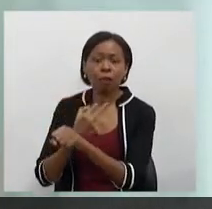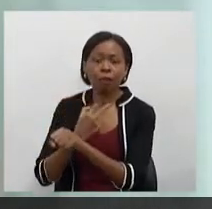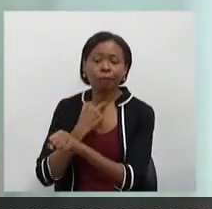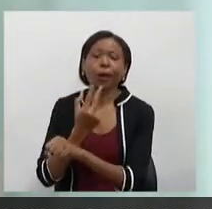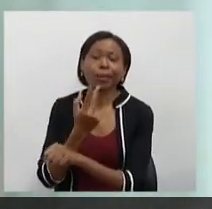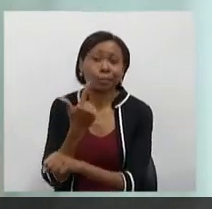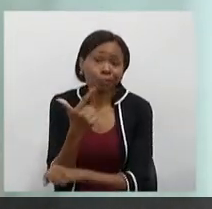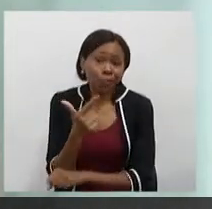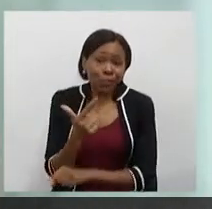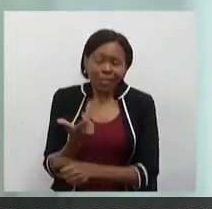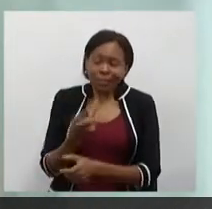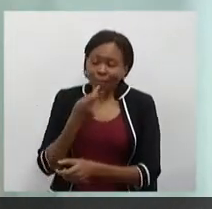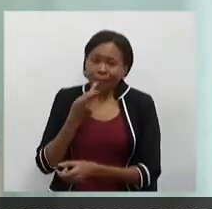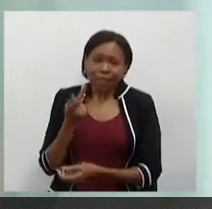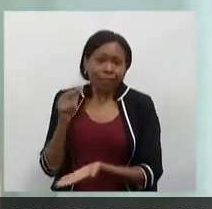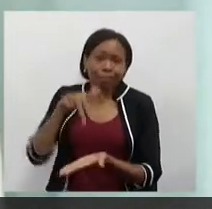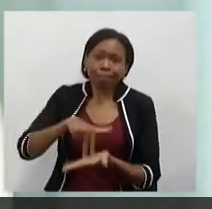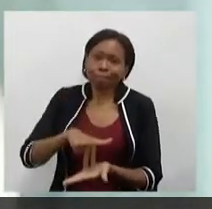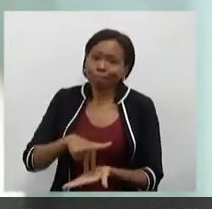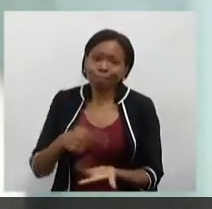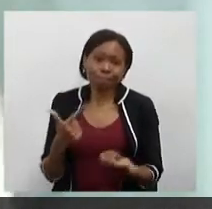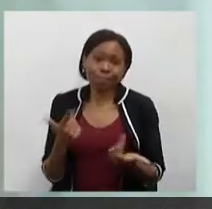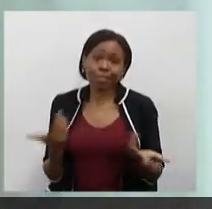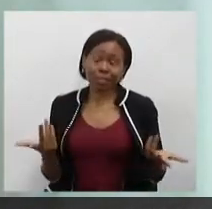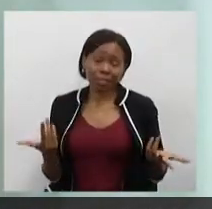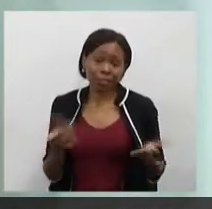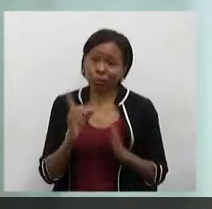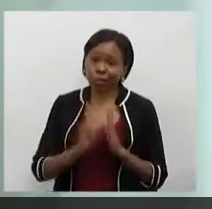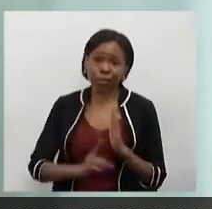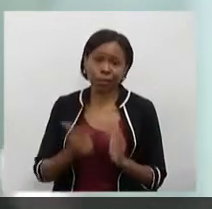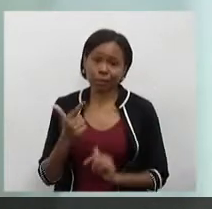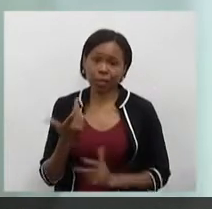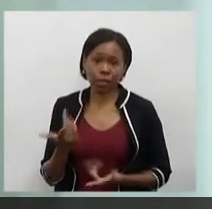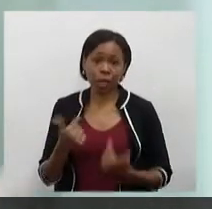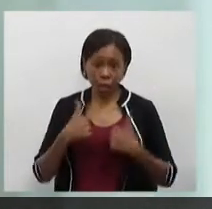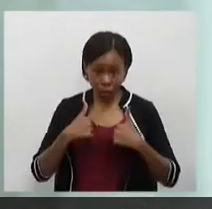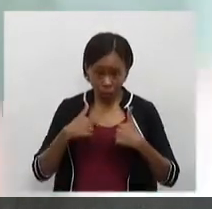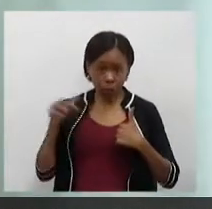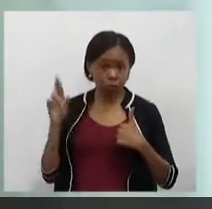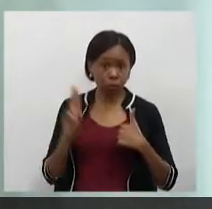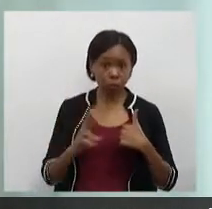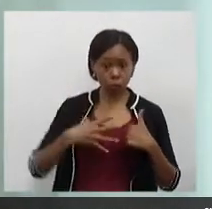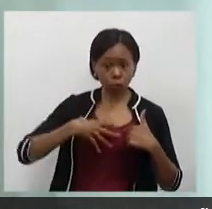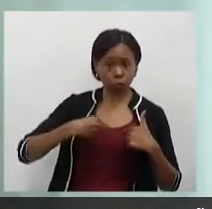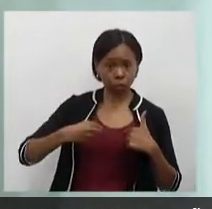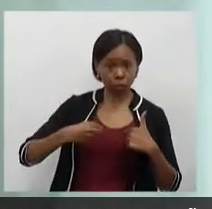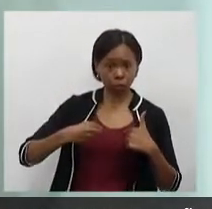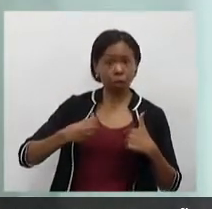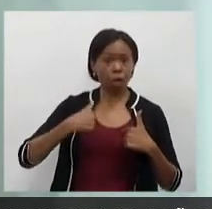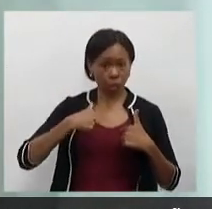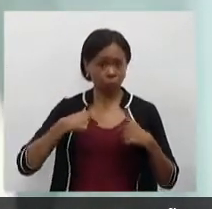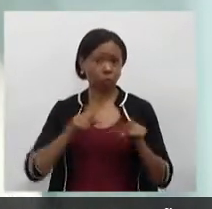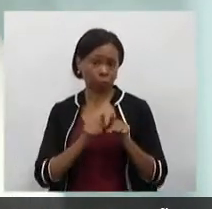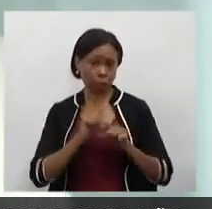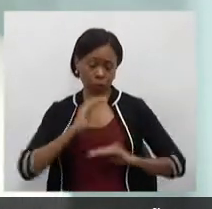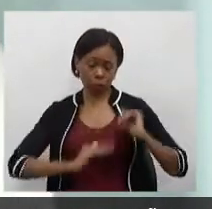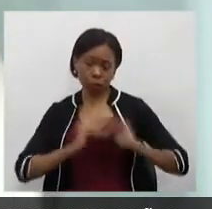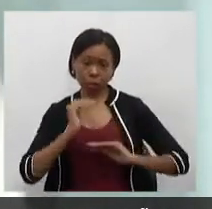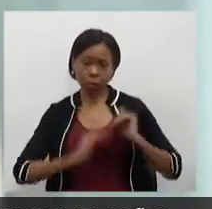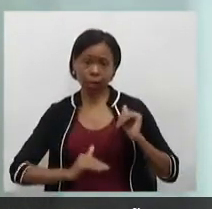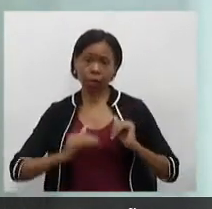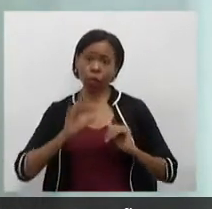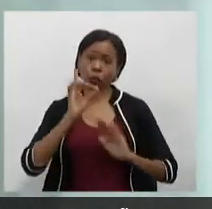Como eu estou representando um filho, mas não é só um filho. Sou profissional do direito e da saúde. Então, eu sei que esse momento é um momento muito